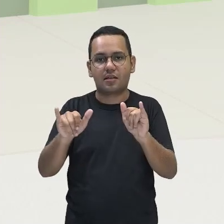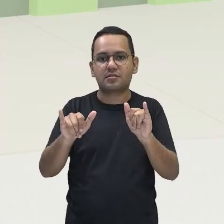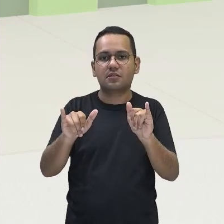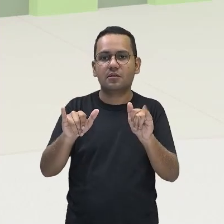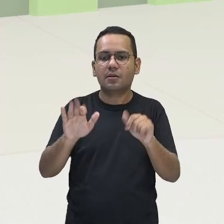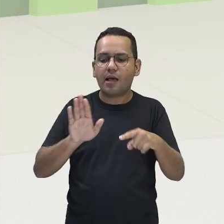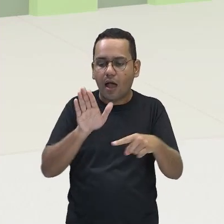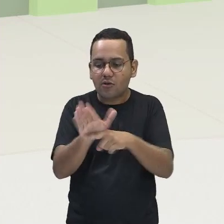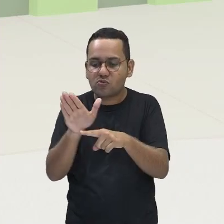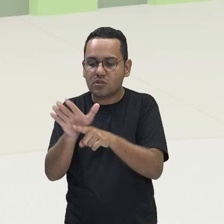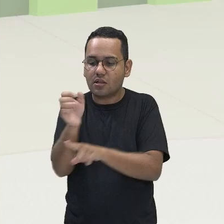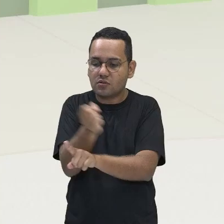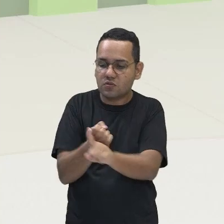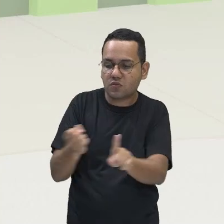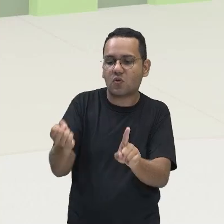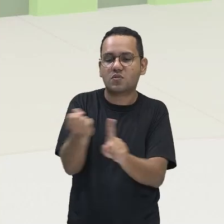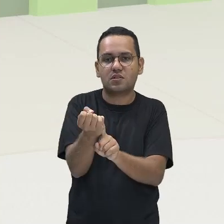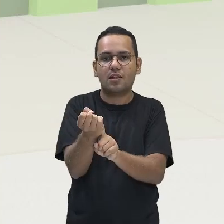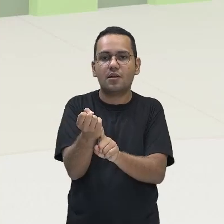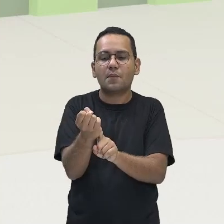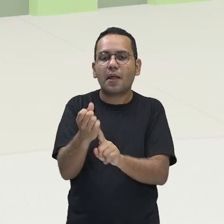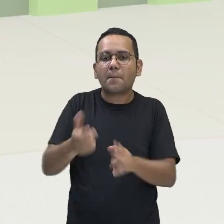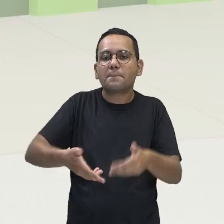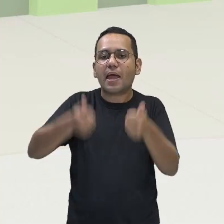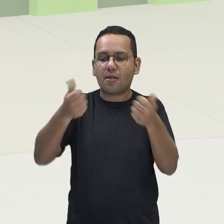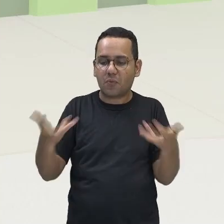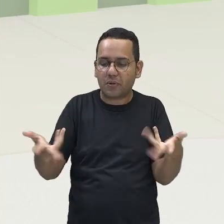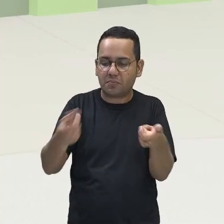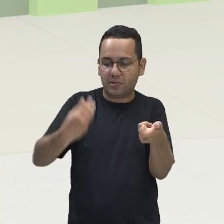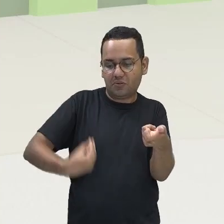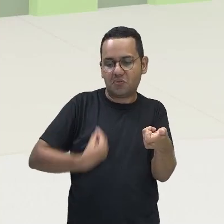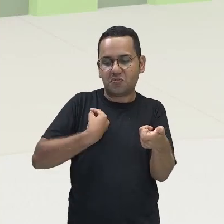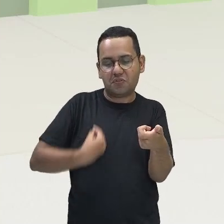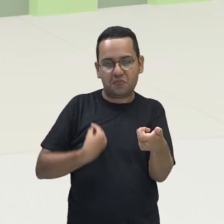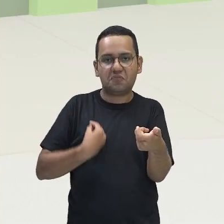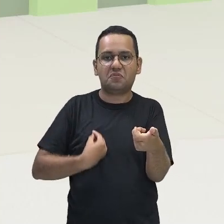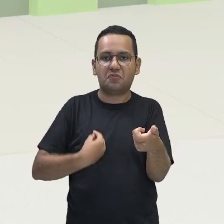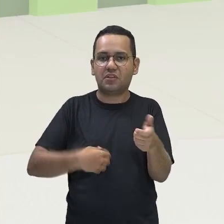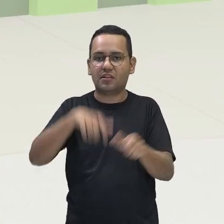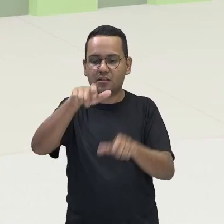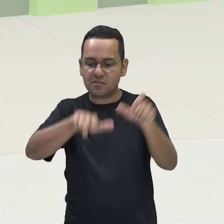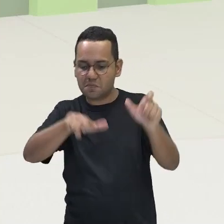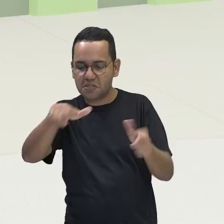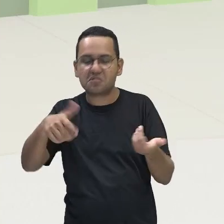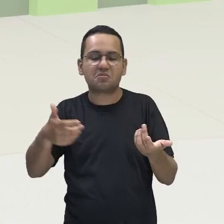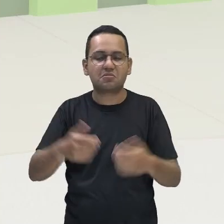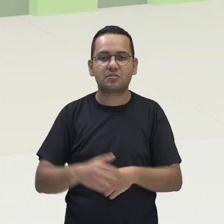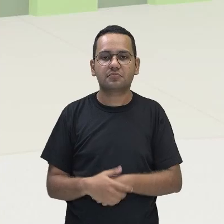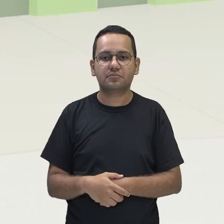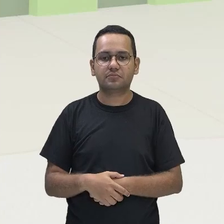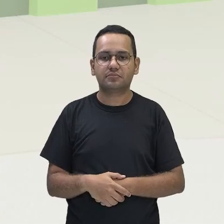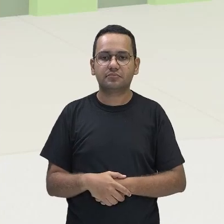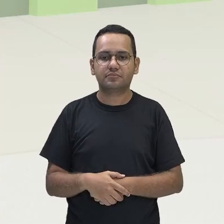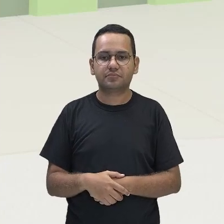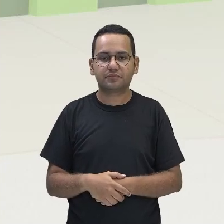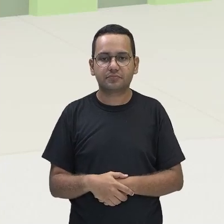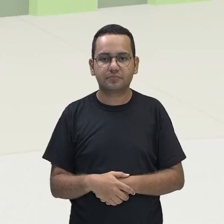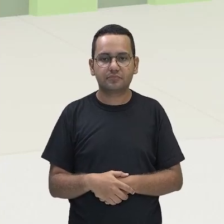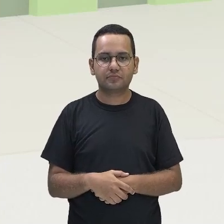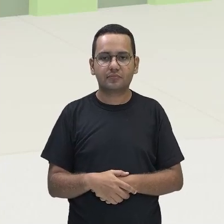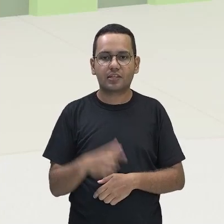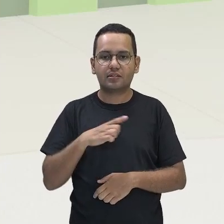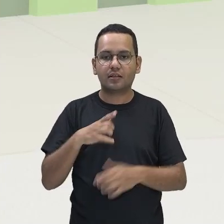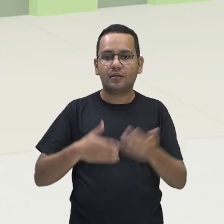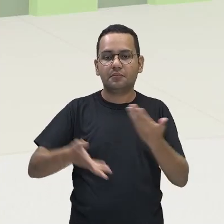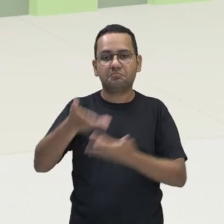contribuir para a qualidade de vida, né, de nós seres humanos, quando nós estamos ali nos